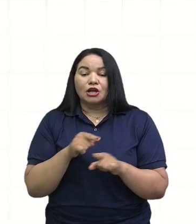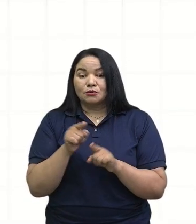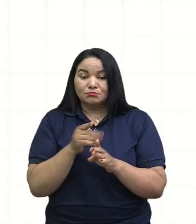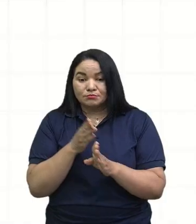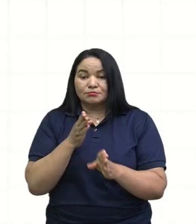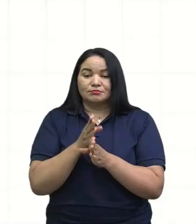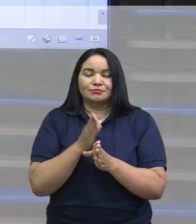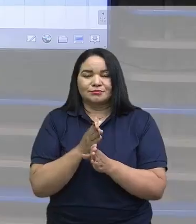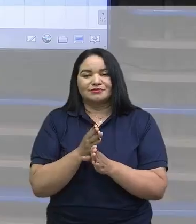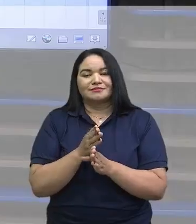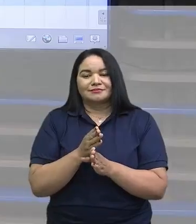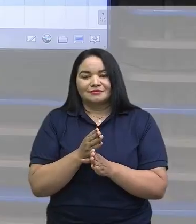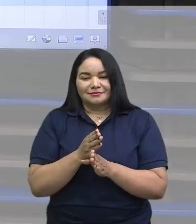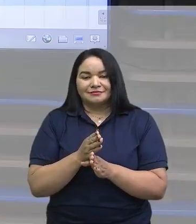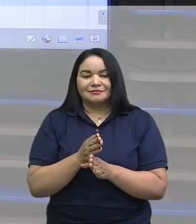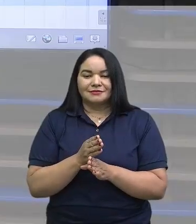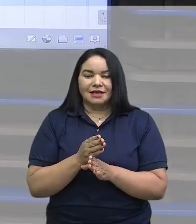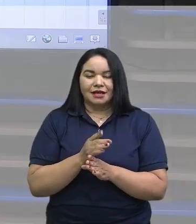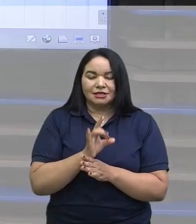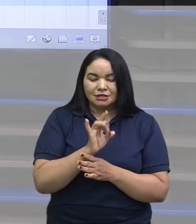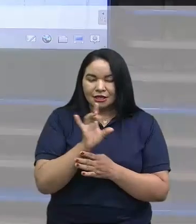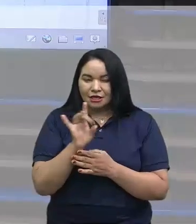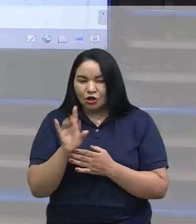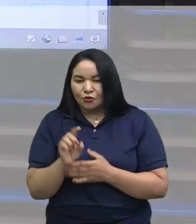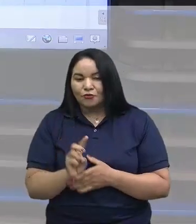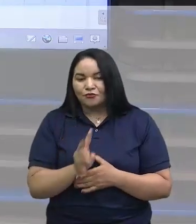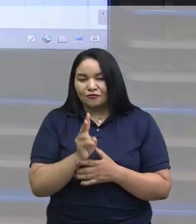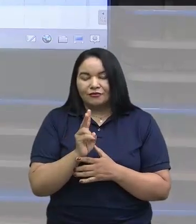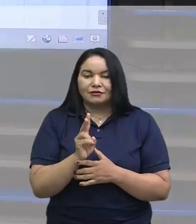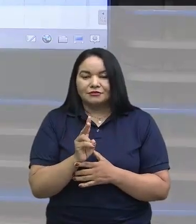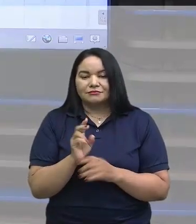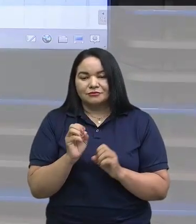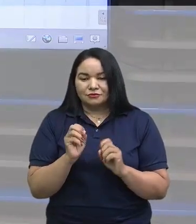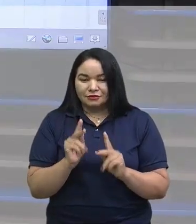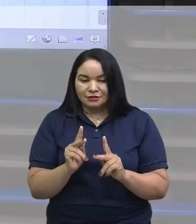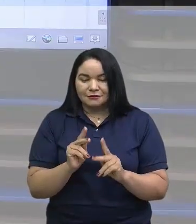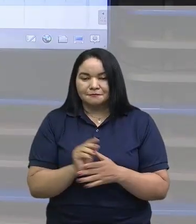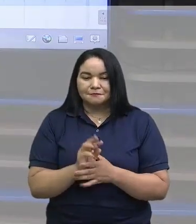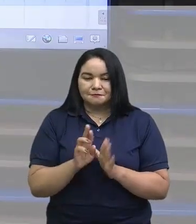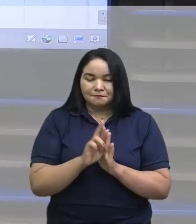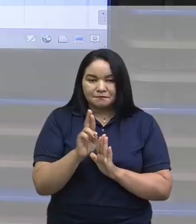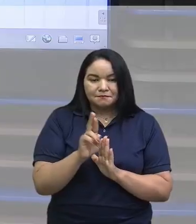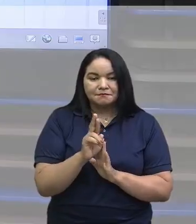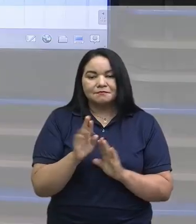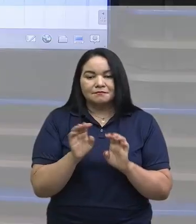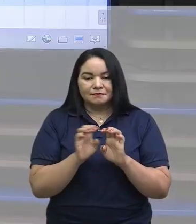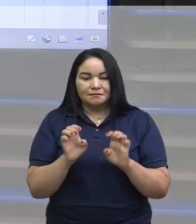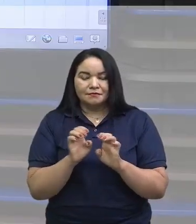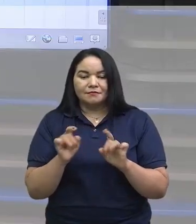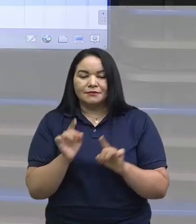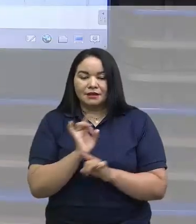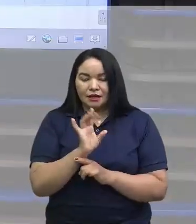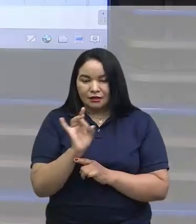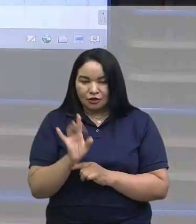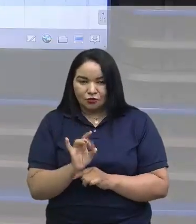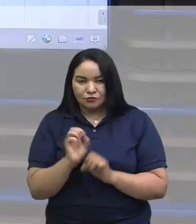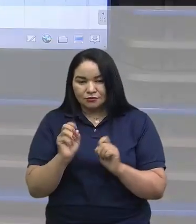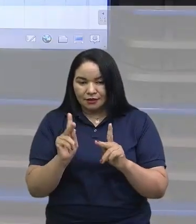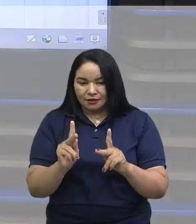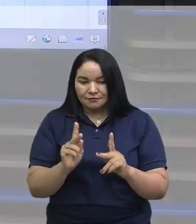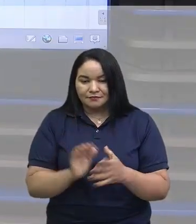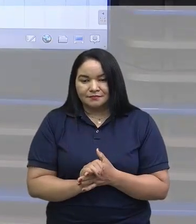nós conseguimos determinar aí os seus respectivos valores, dada as suas representações algébricas de cada ângulo,